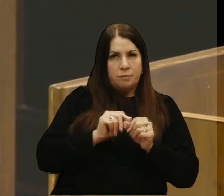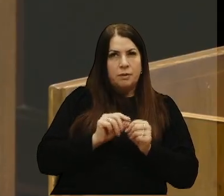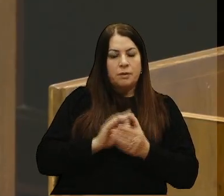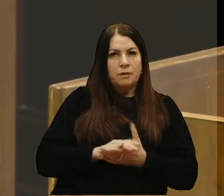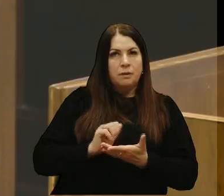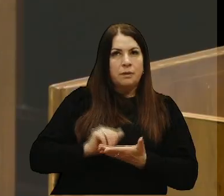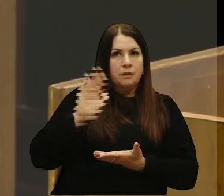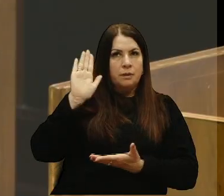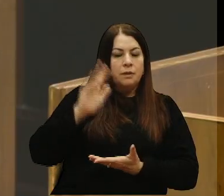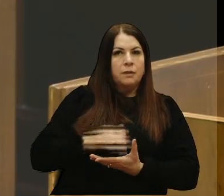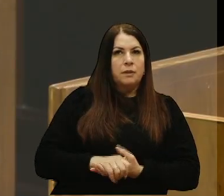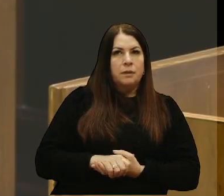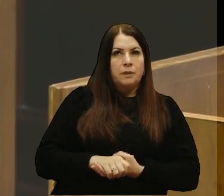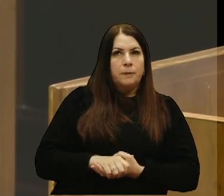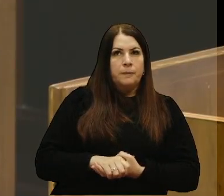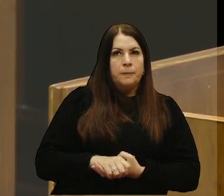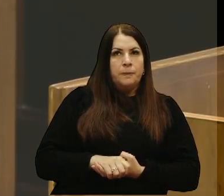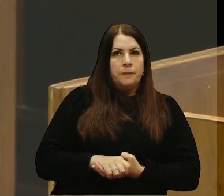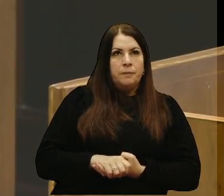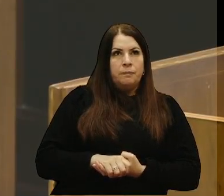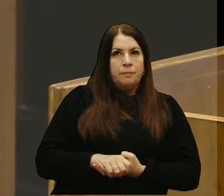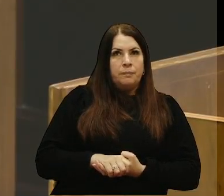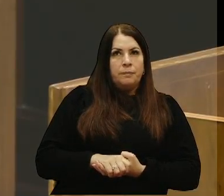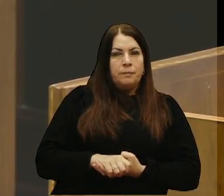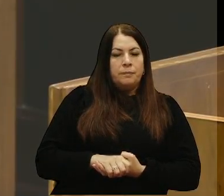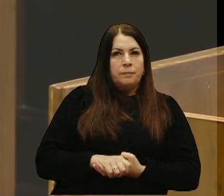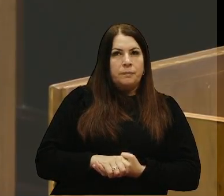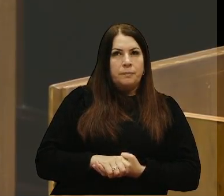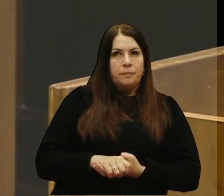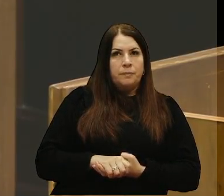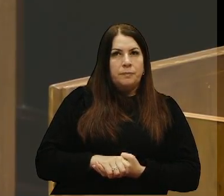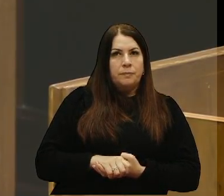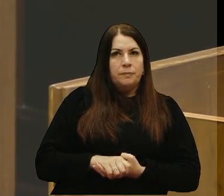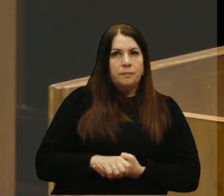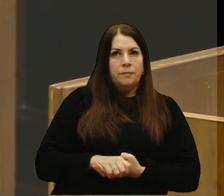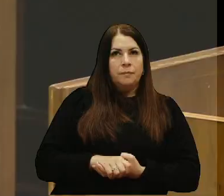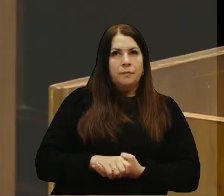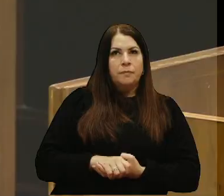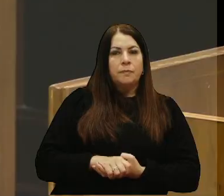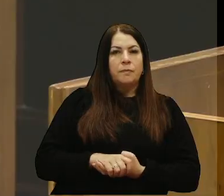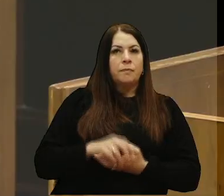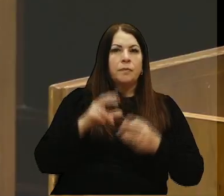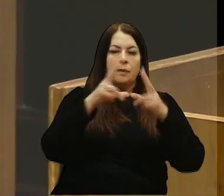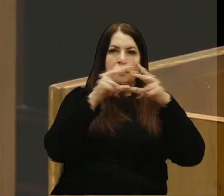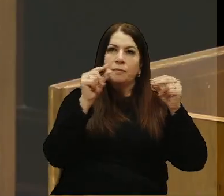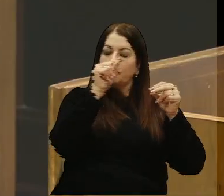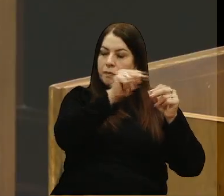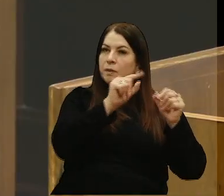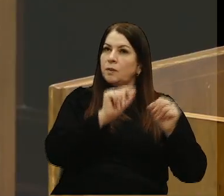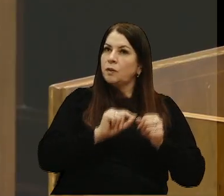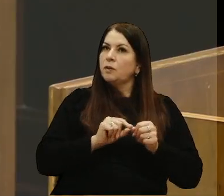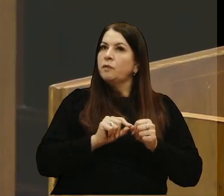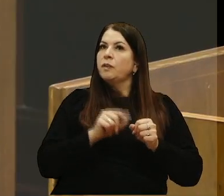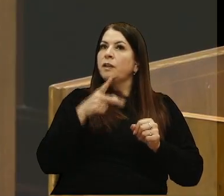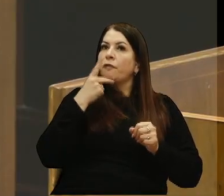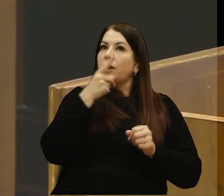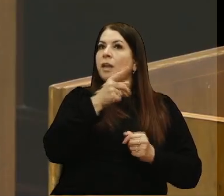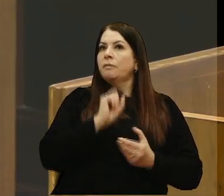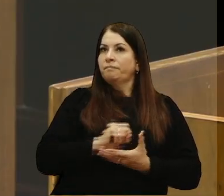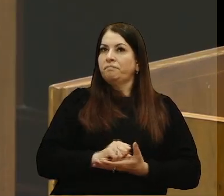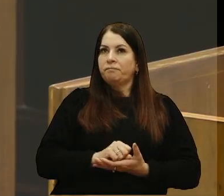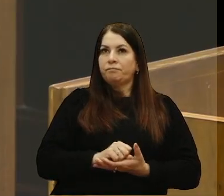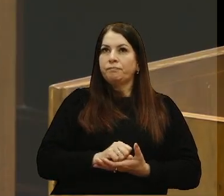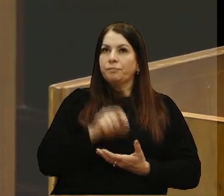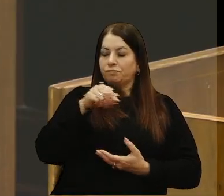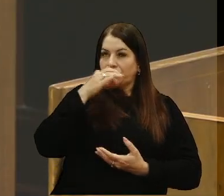Uma parte, vereador. Assim que possível. Lá em Florianópolis fizeram e disseram o seguinte,